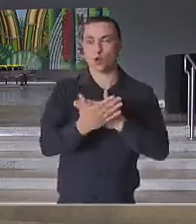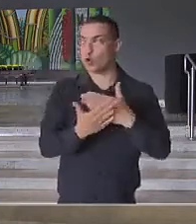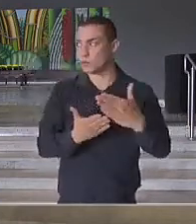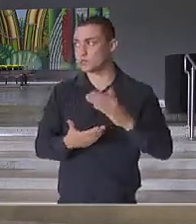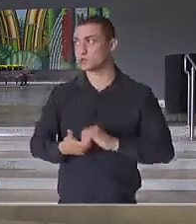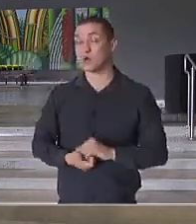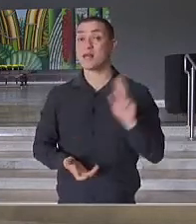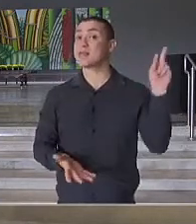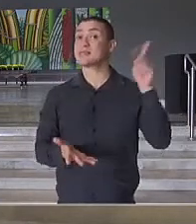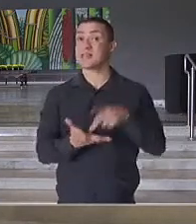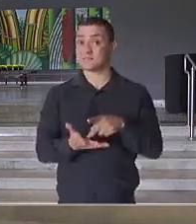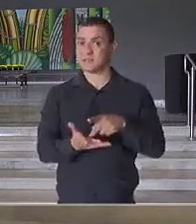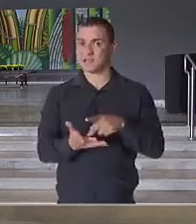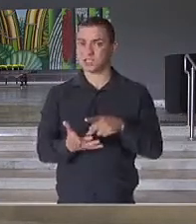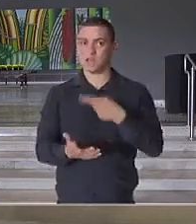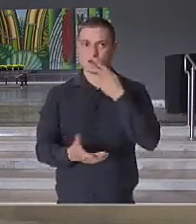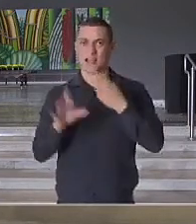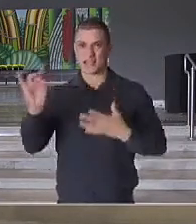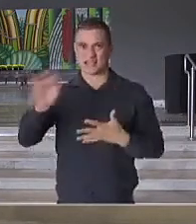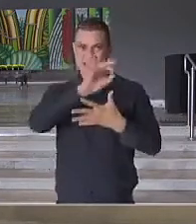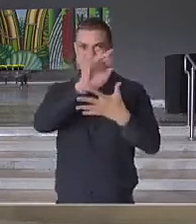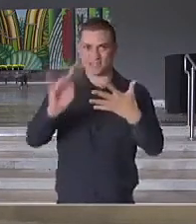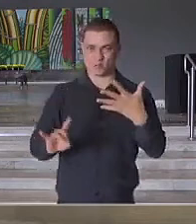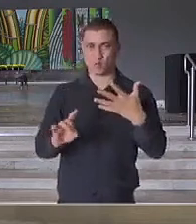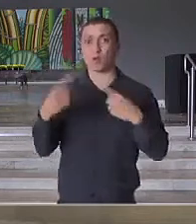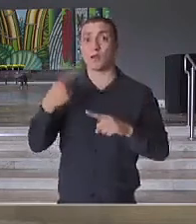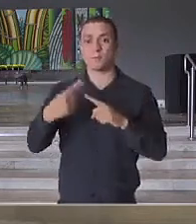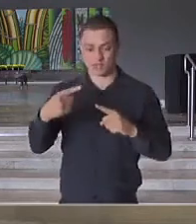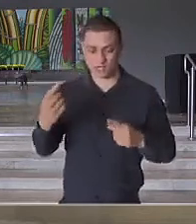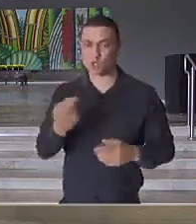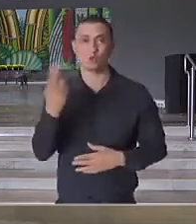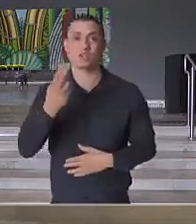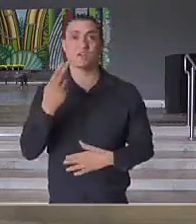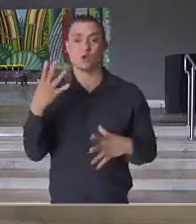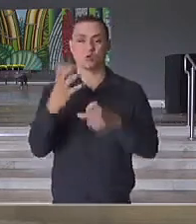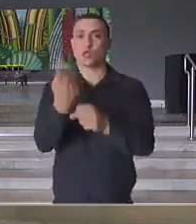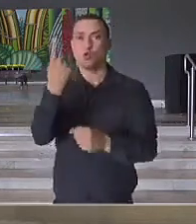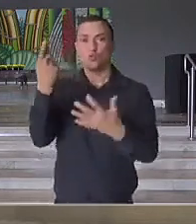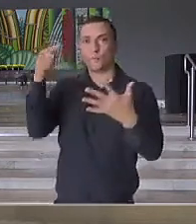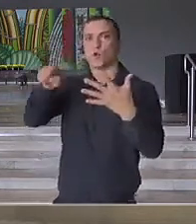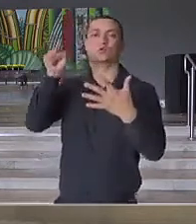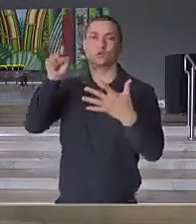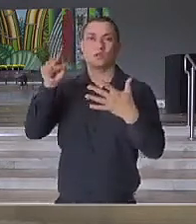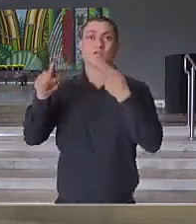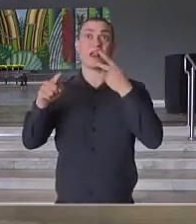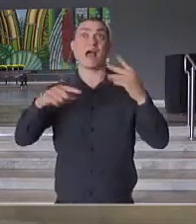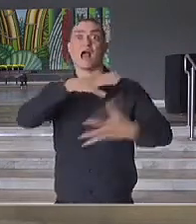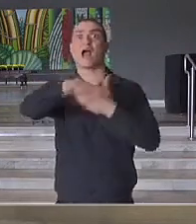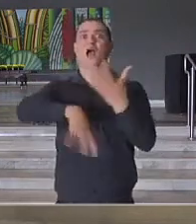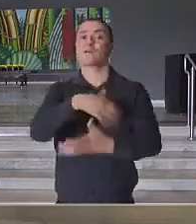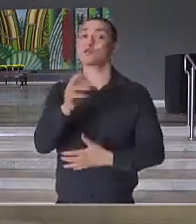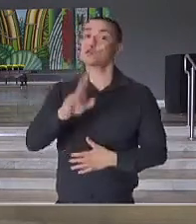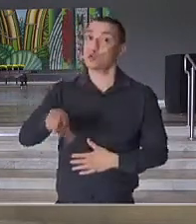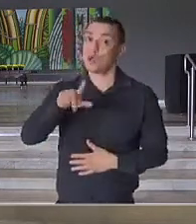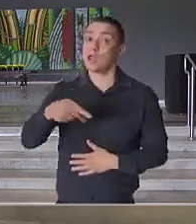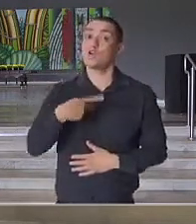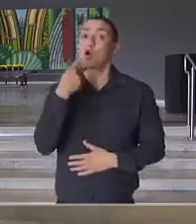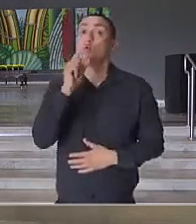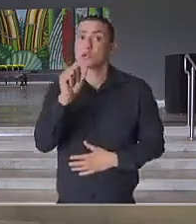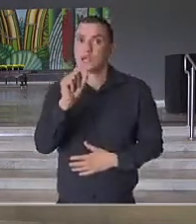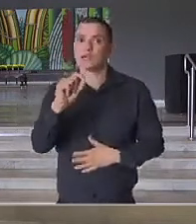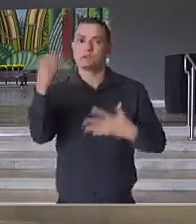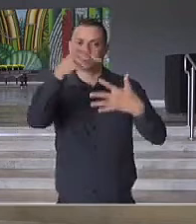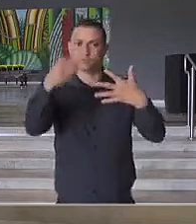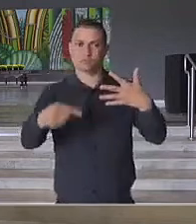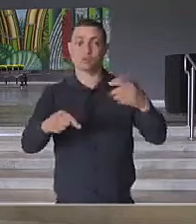na verdade, vou falar de cada um deles, porque a gente não pode pegar um dado pontual e criar uma conclusão, porque a gente está sempre falando desse